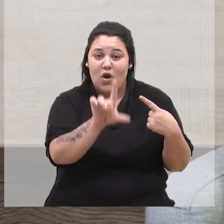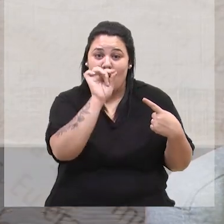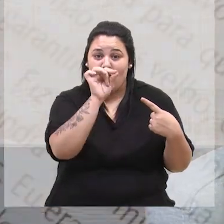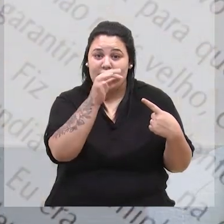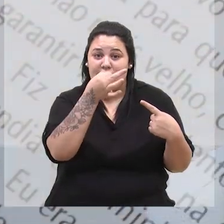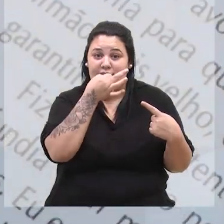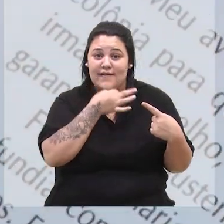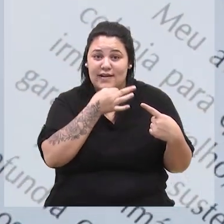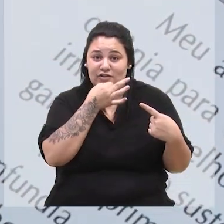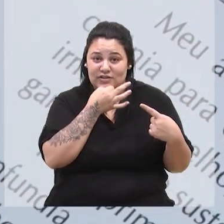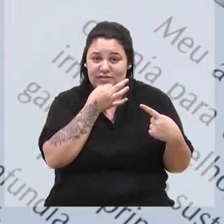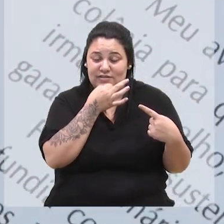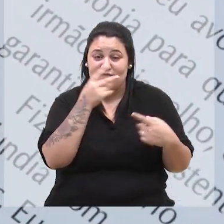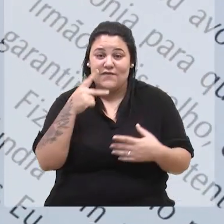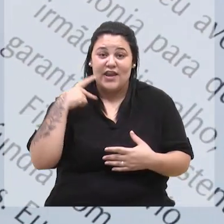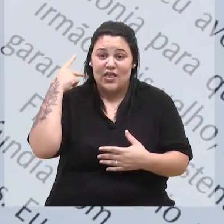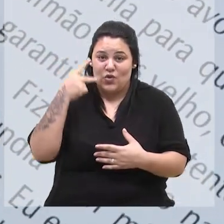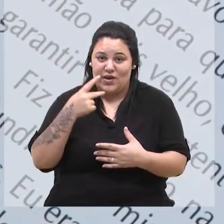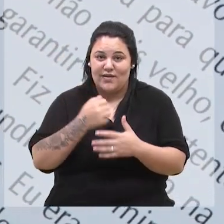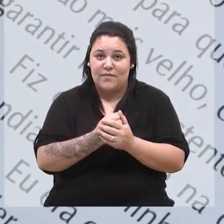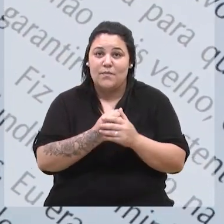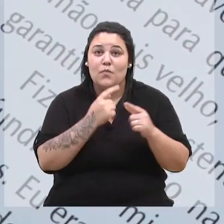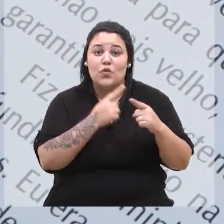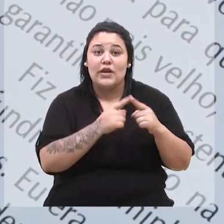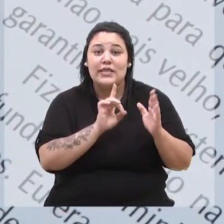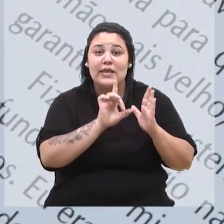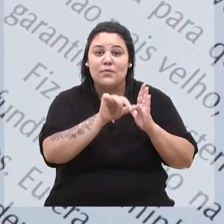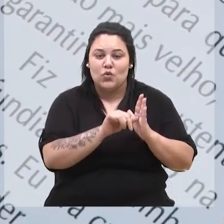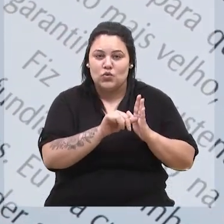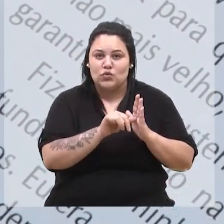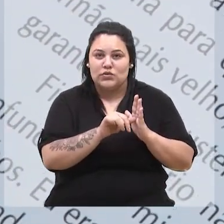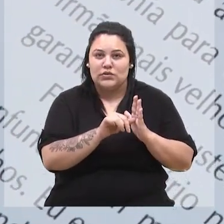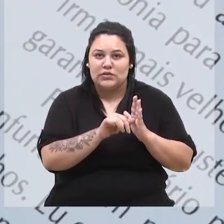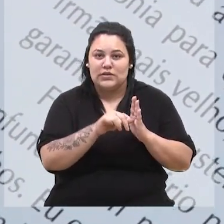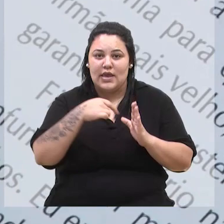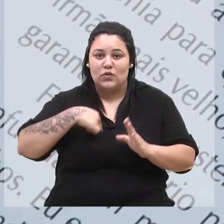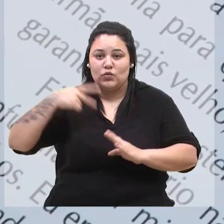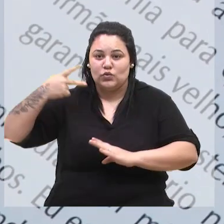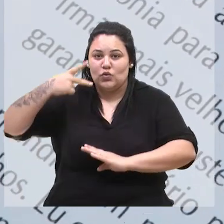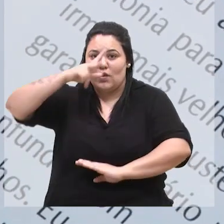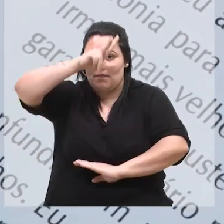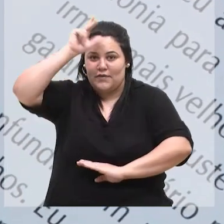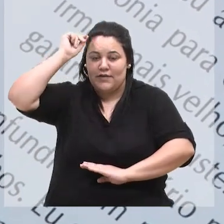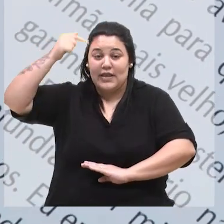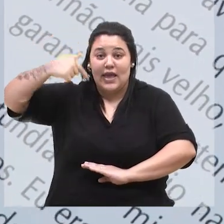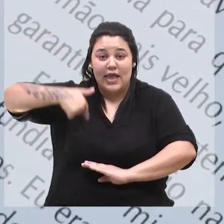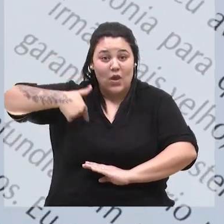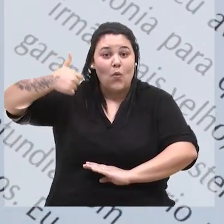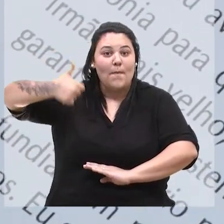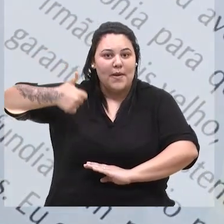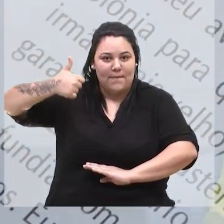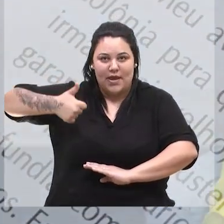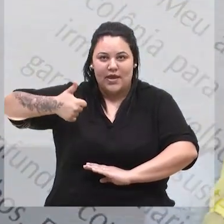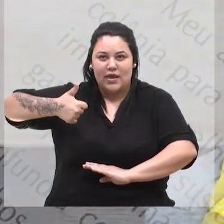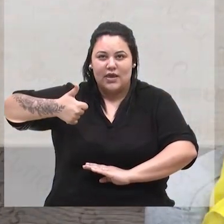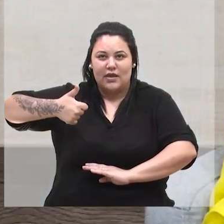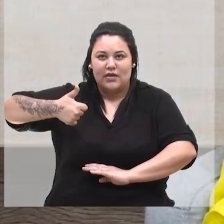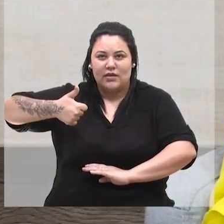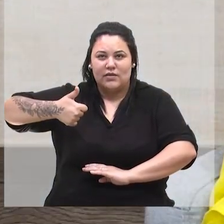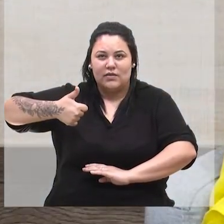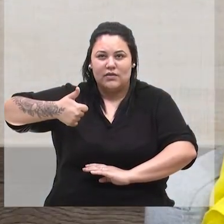como vereadora. Porque depois, como vice-prefeita, eu fui a primeira